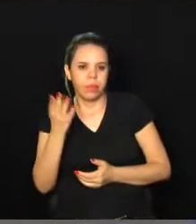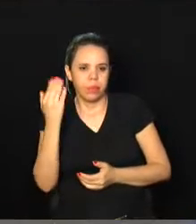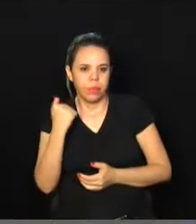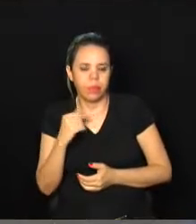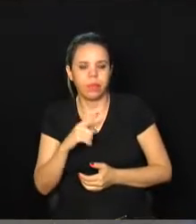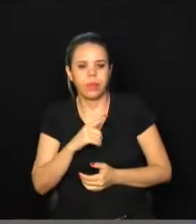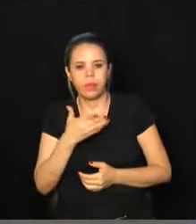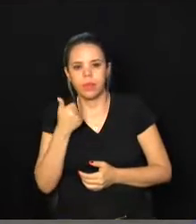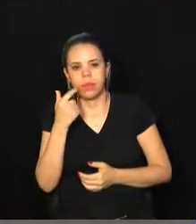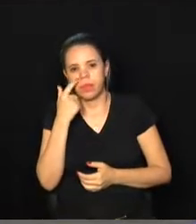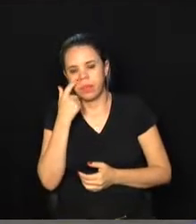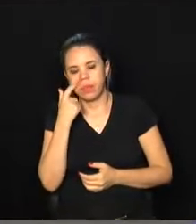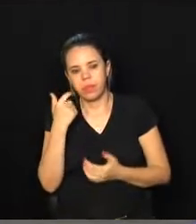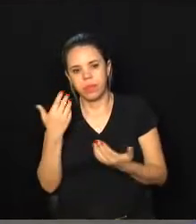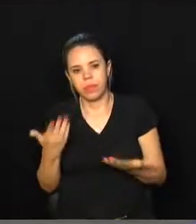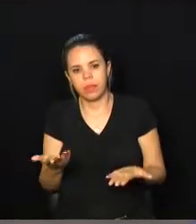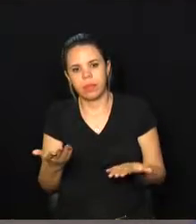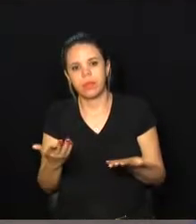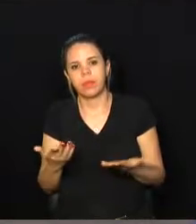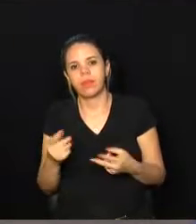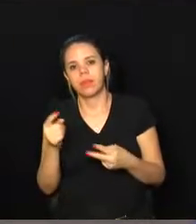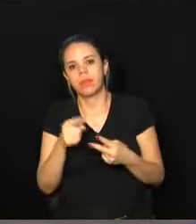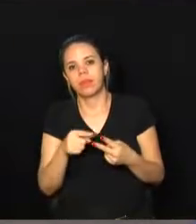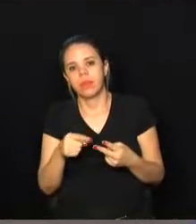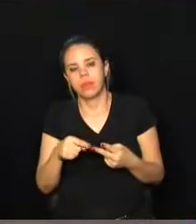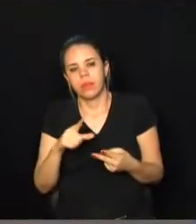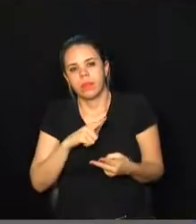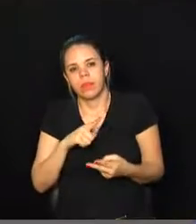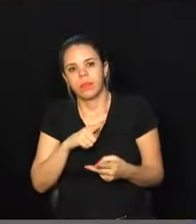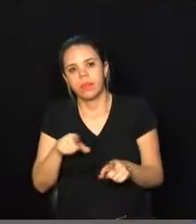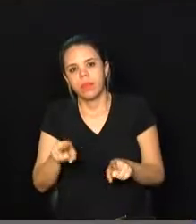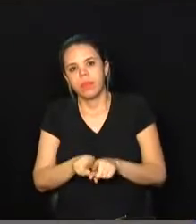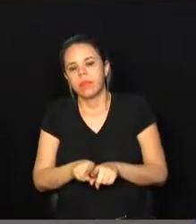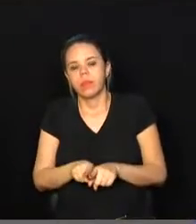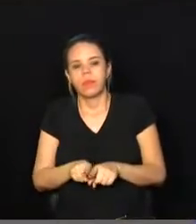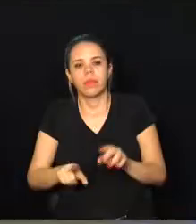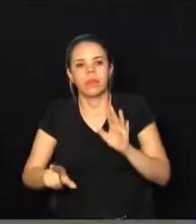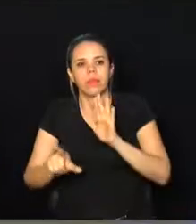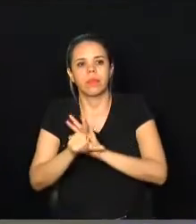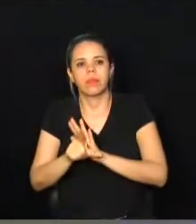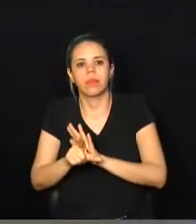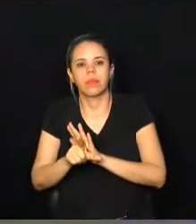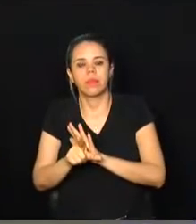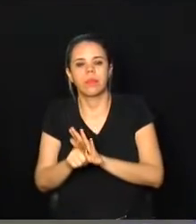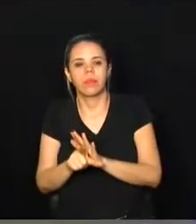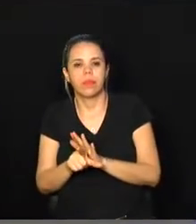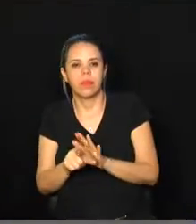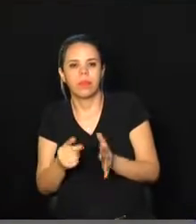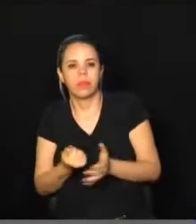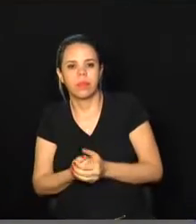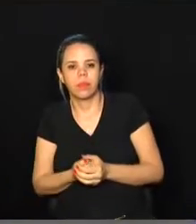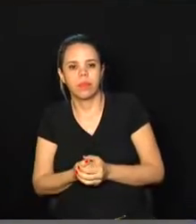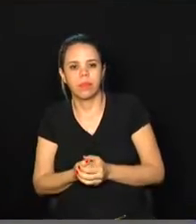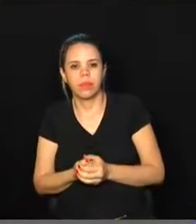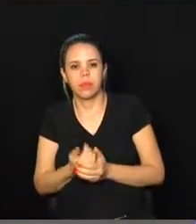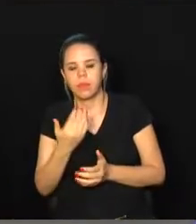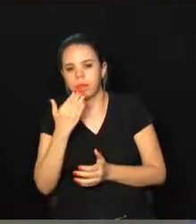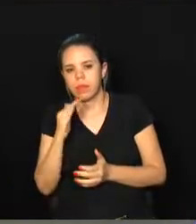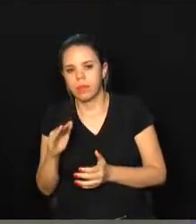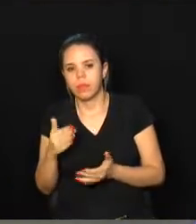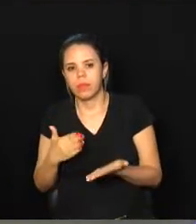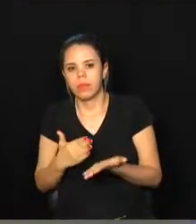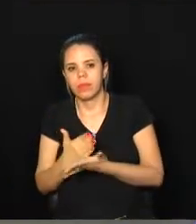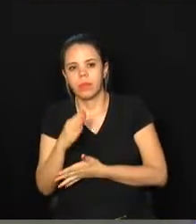temos que melhorar. Além desses dois, nós temos também a questão da lei do ARE, que promete uma